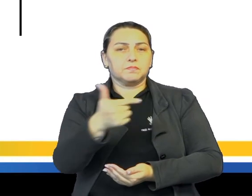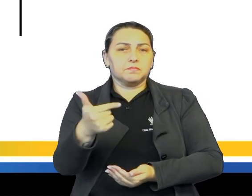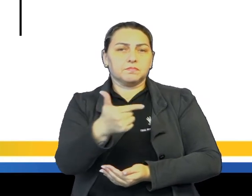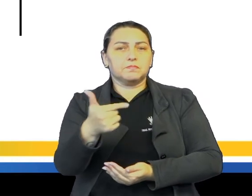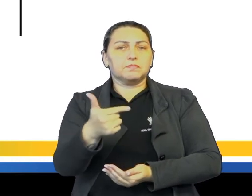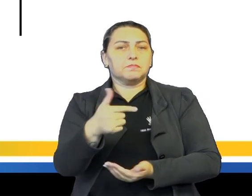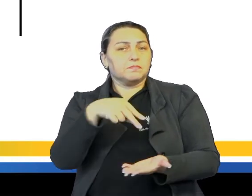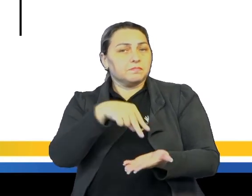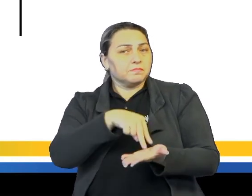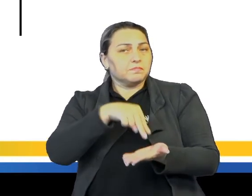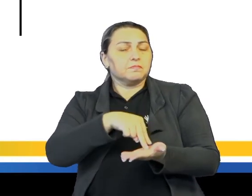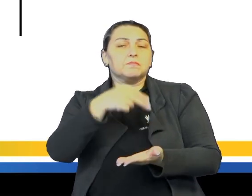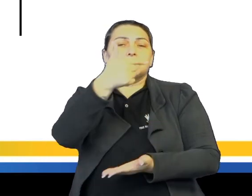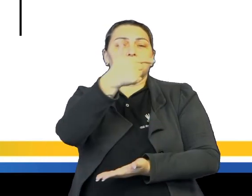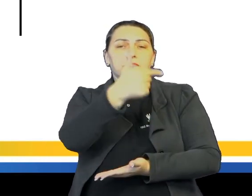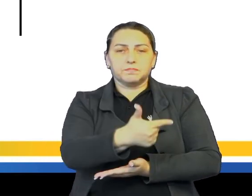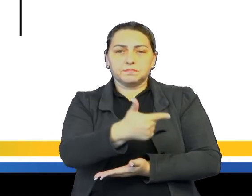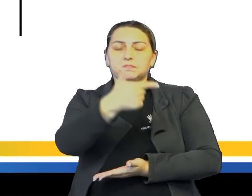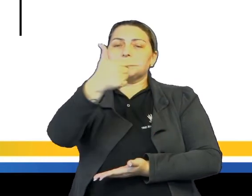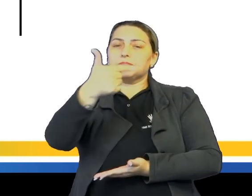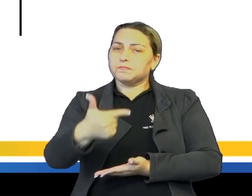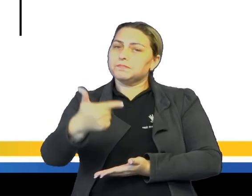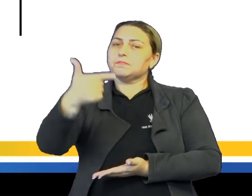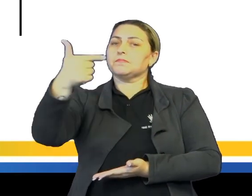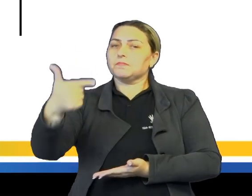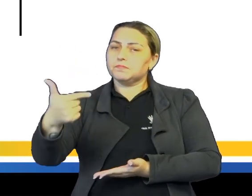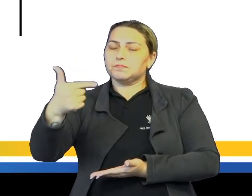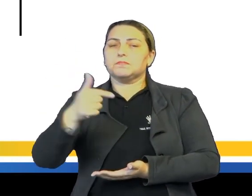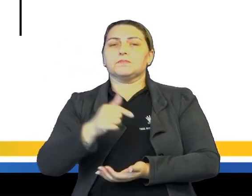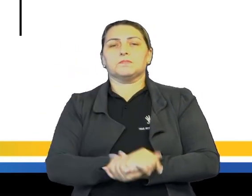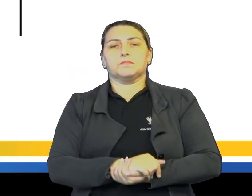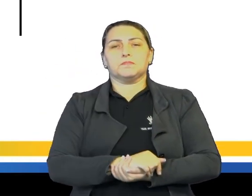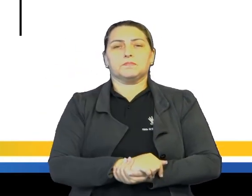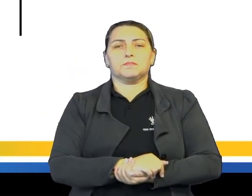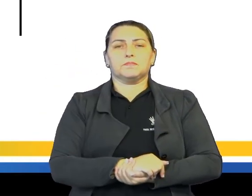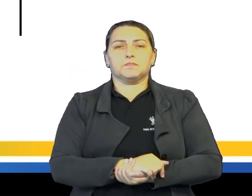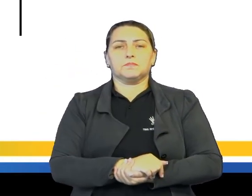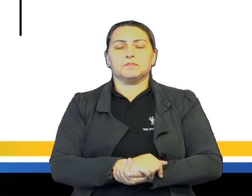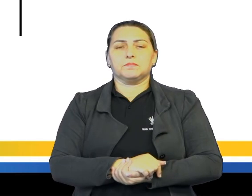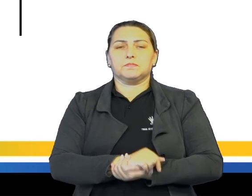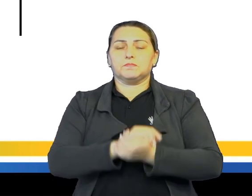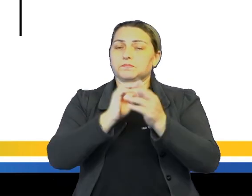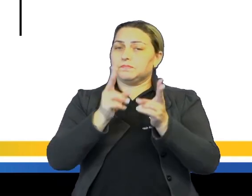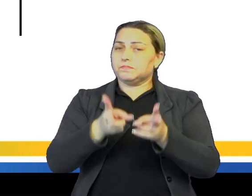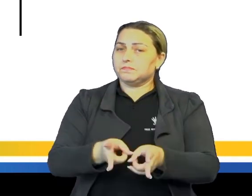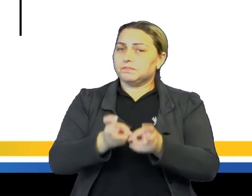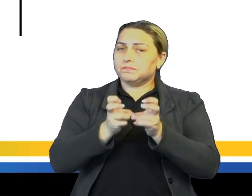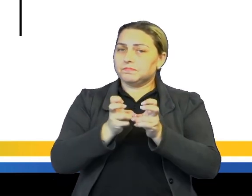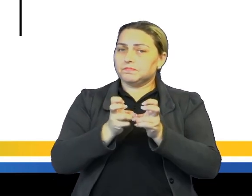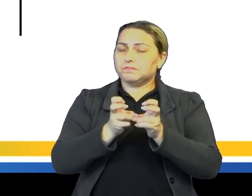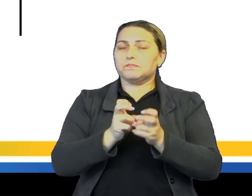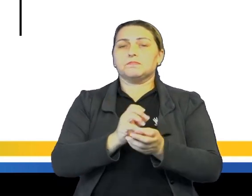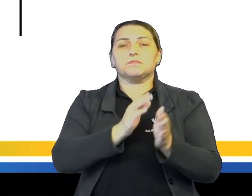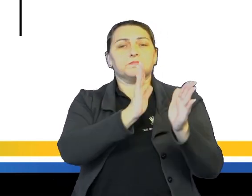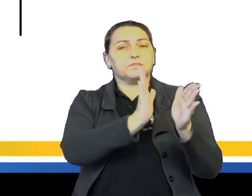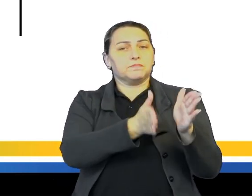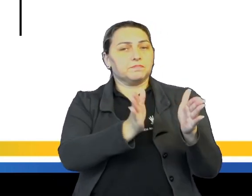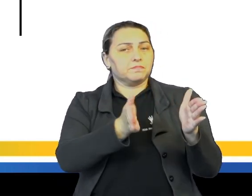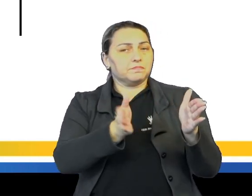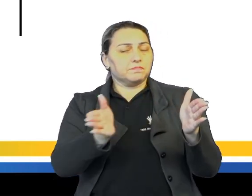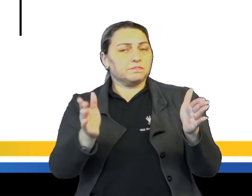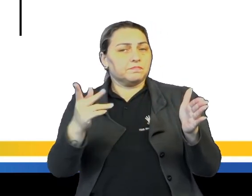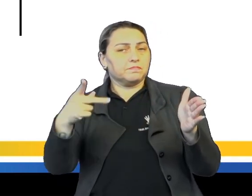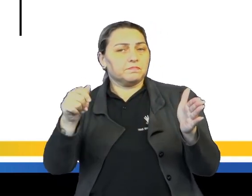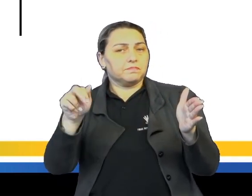do 22 ao 24, do 24 ao 26 e do 26 ao 28, percebemos que ele está seguindo uma trilha